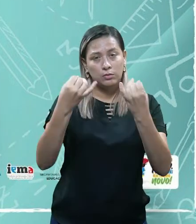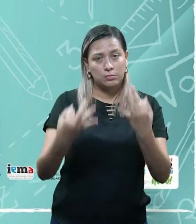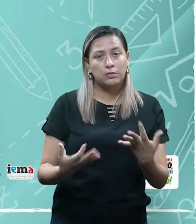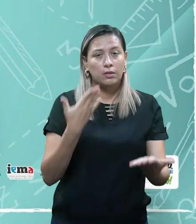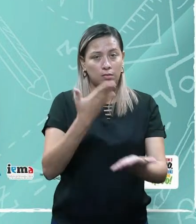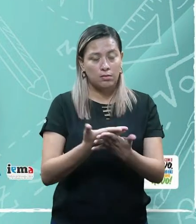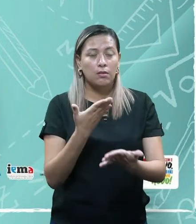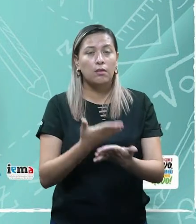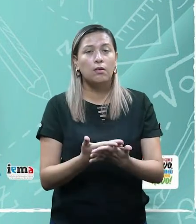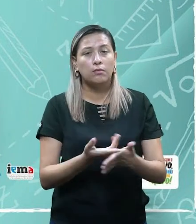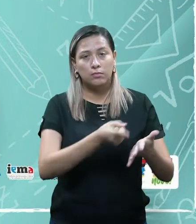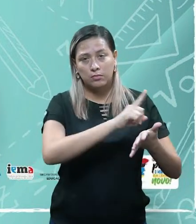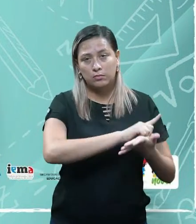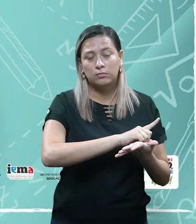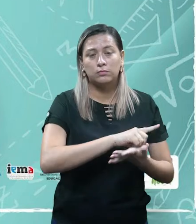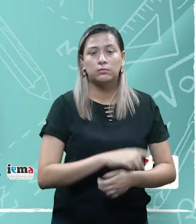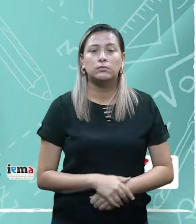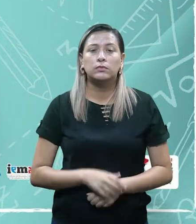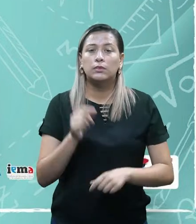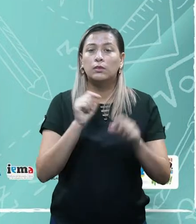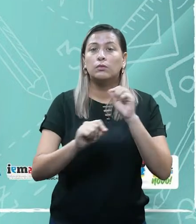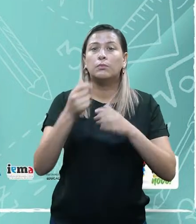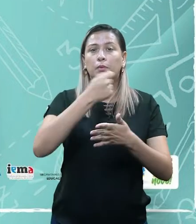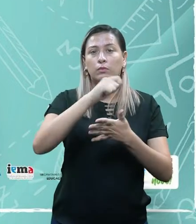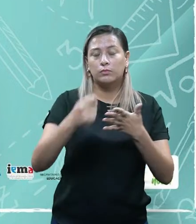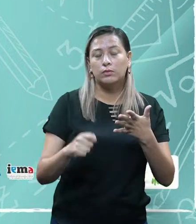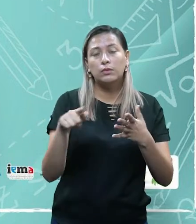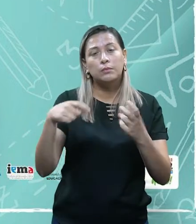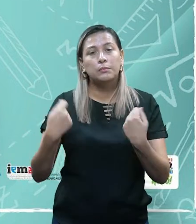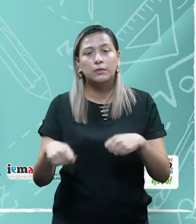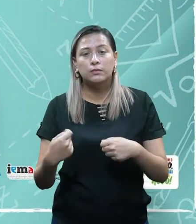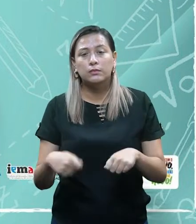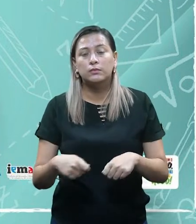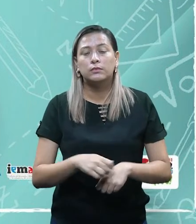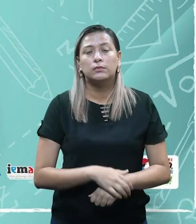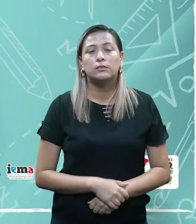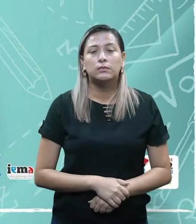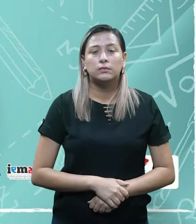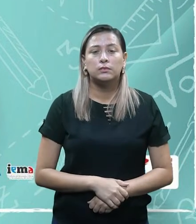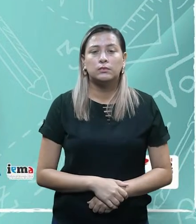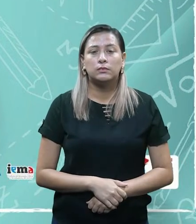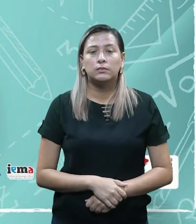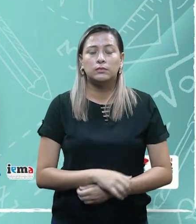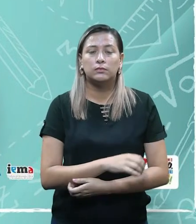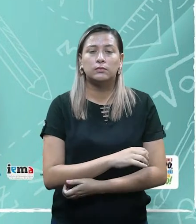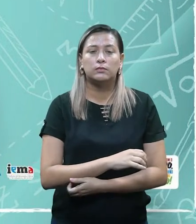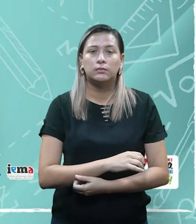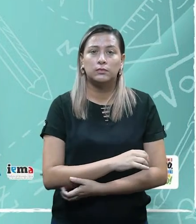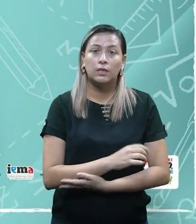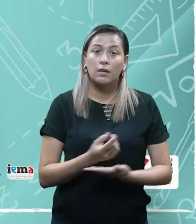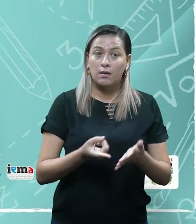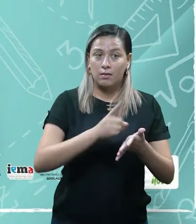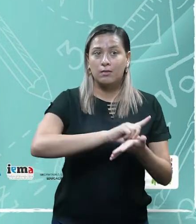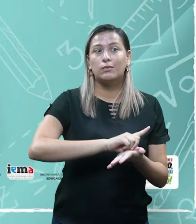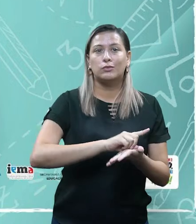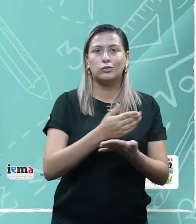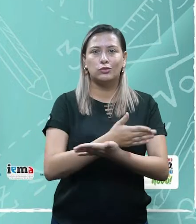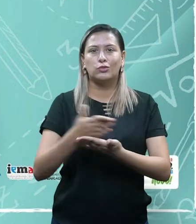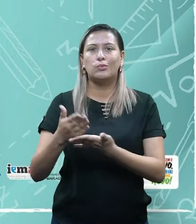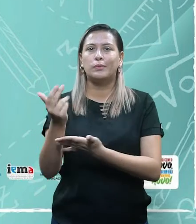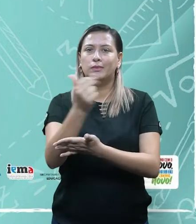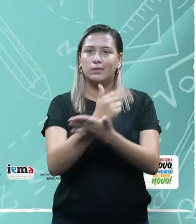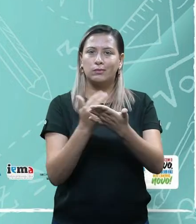é uma configuração que você precisa fazer antes de qualquer desenho. São 2